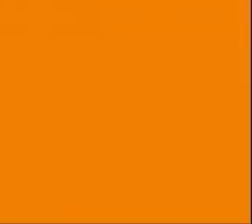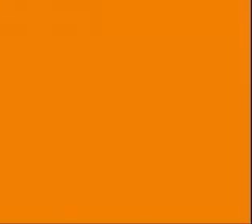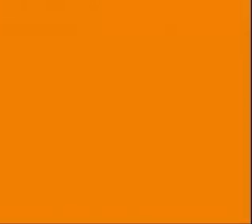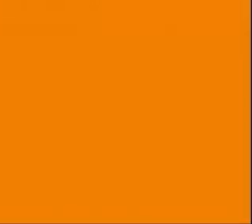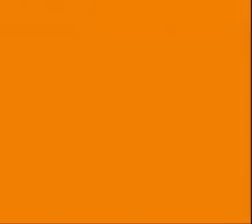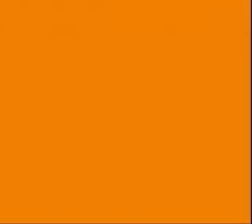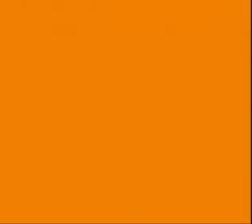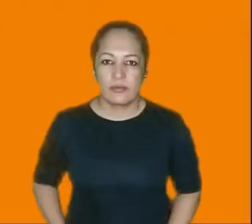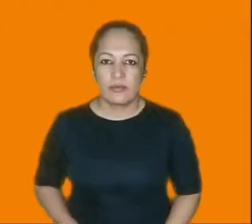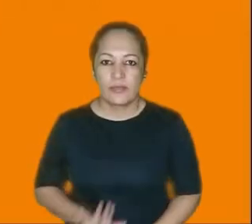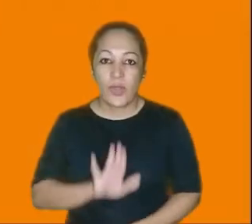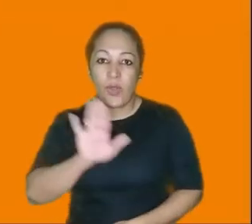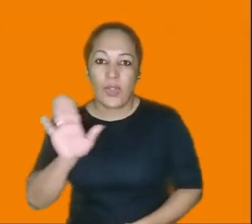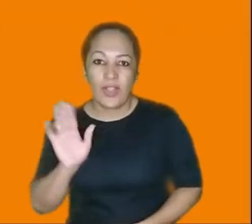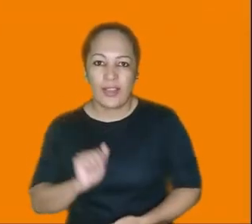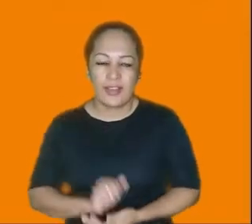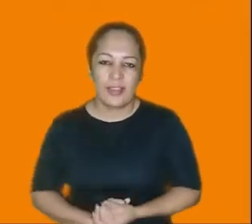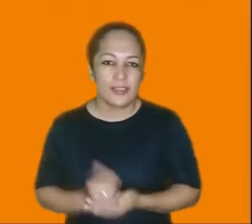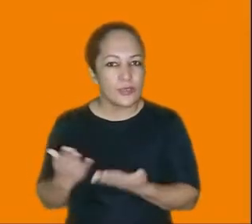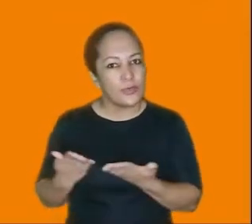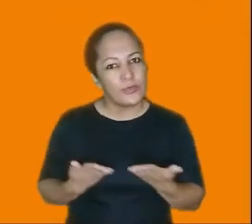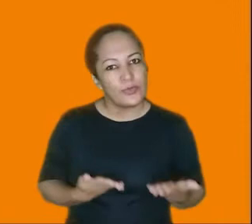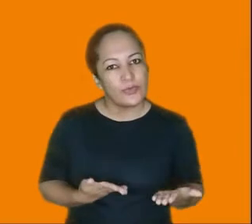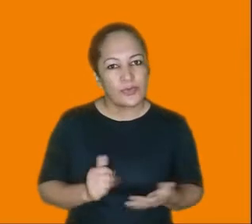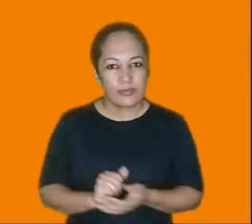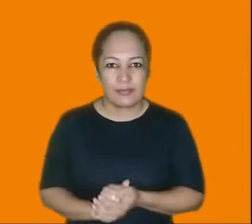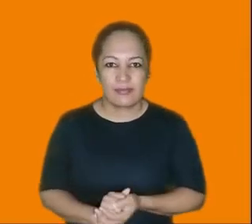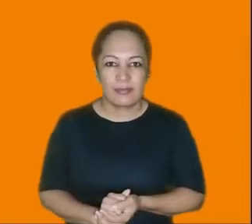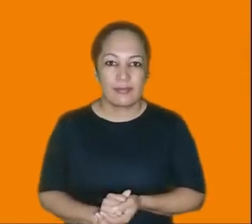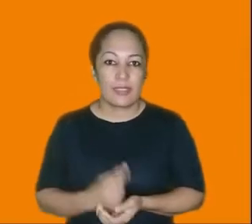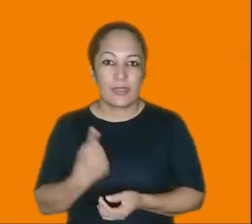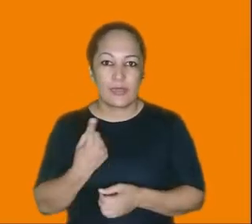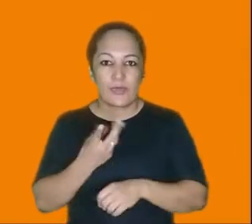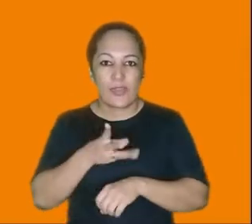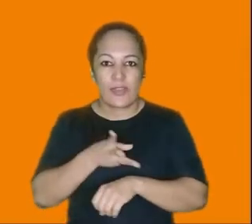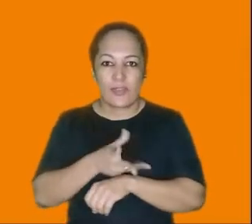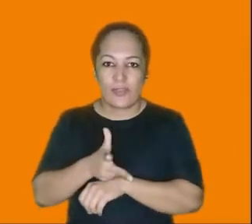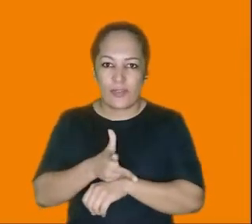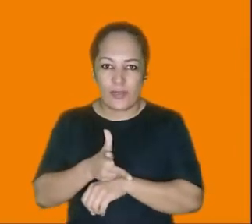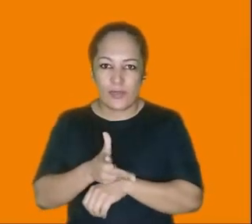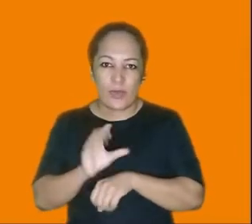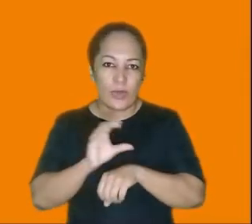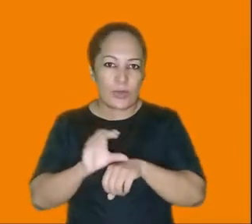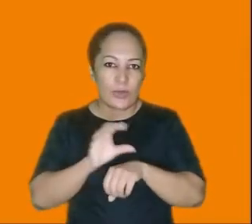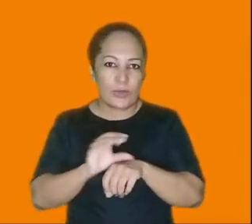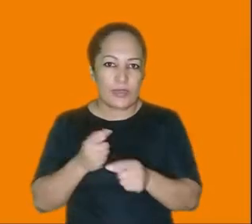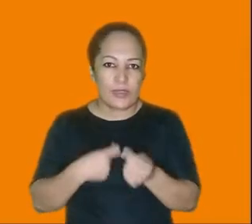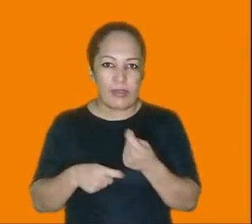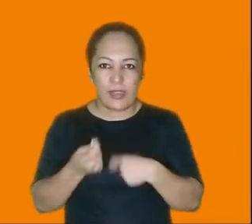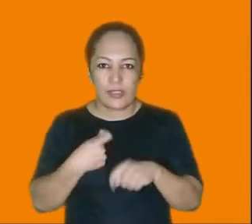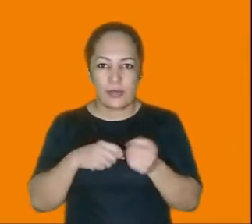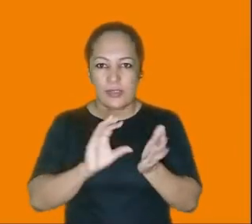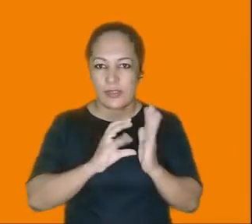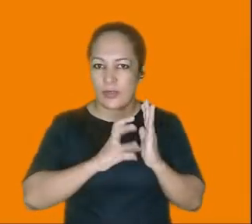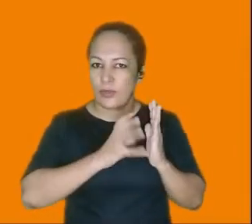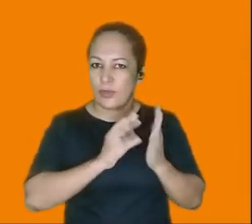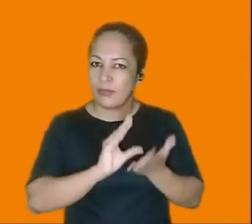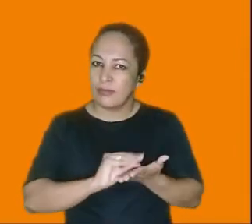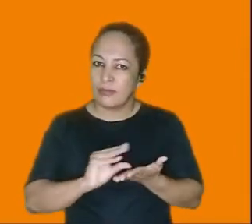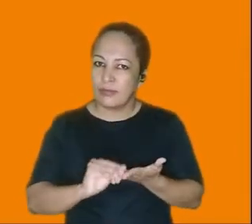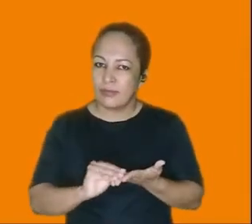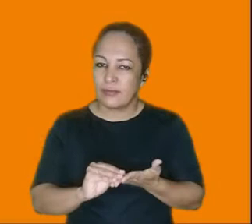Fala galera, sejam todos bem-vindos a mais uma videoaula do nosso curso de Administrador de Banco de Dados. Espero